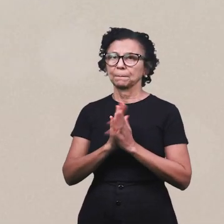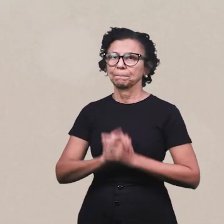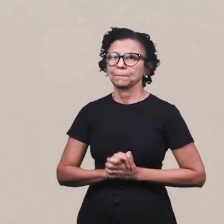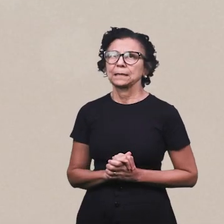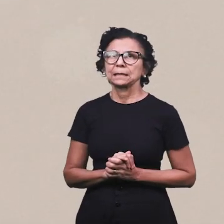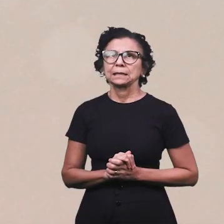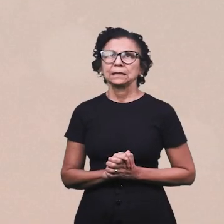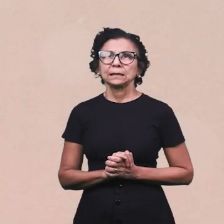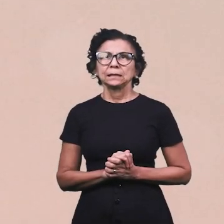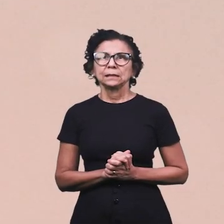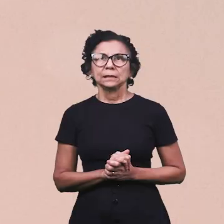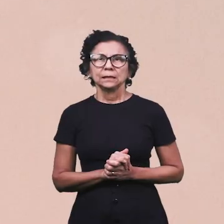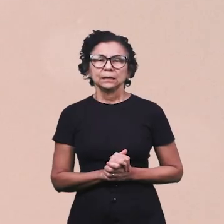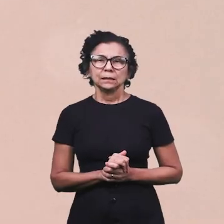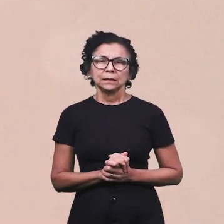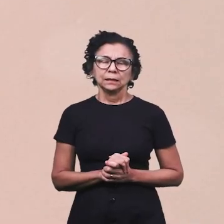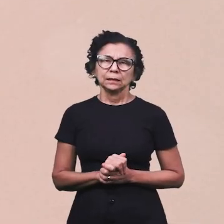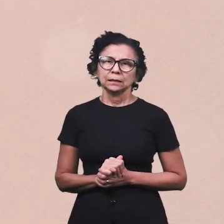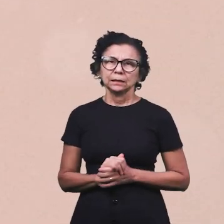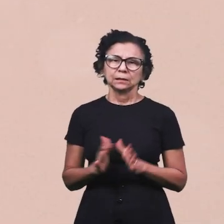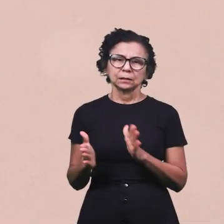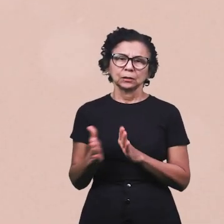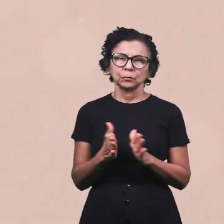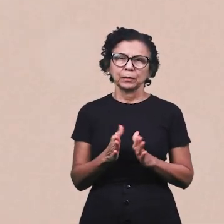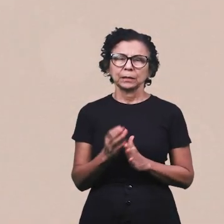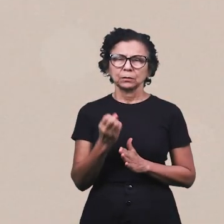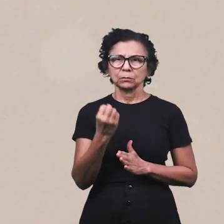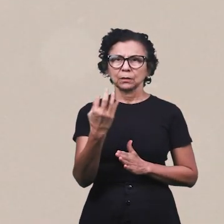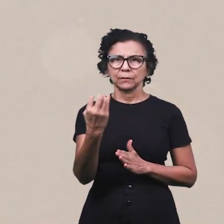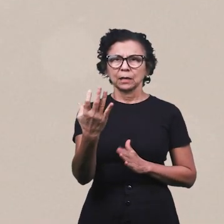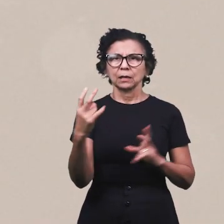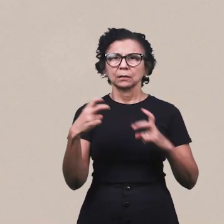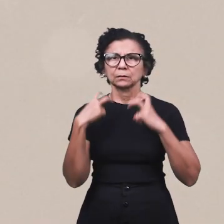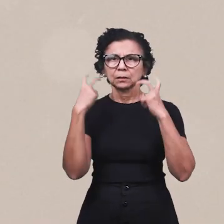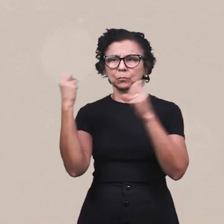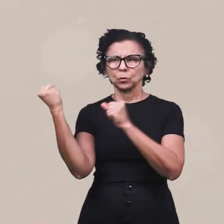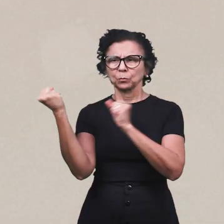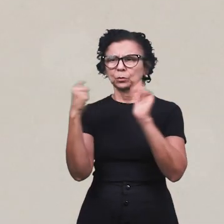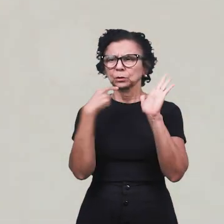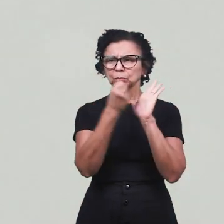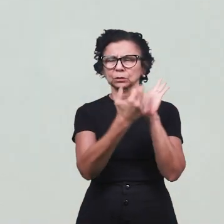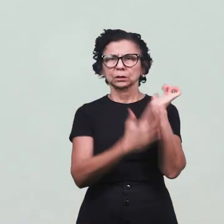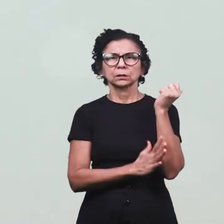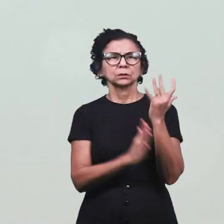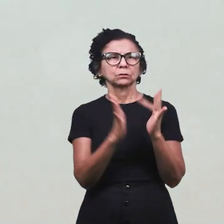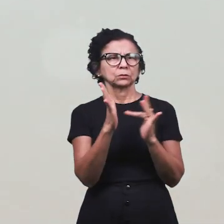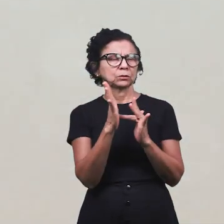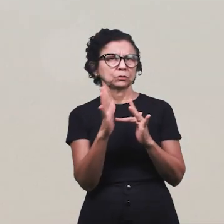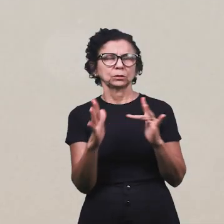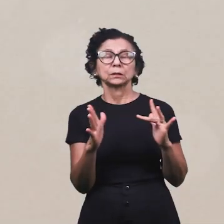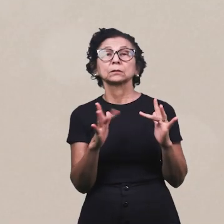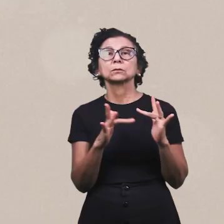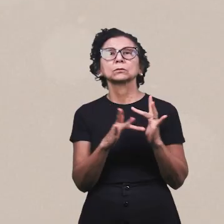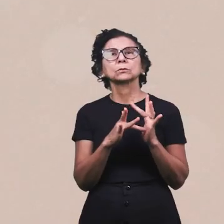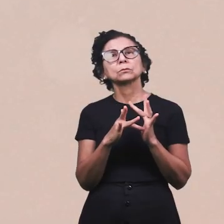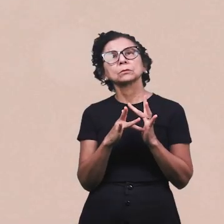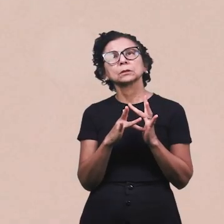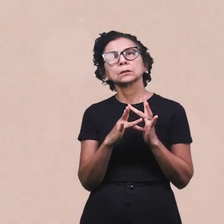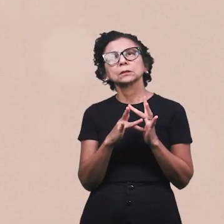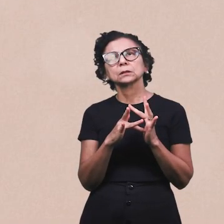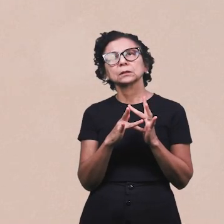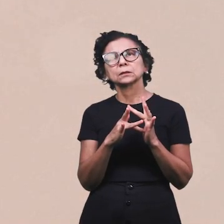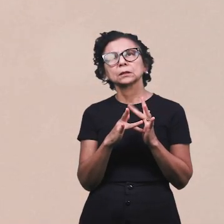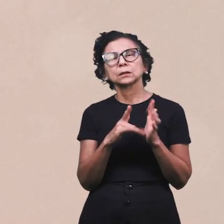aquela viagem, a partir do momento que nós fizemos o clamor pelo sangue de Jesus, ela se